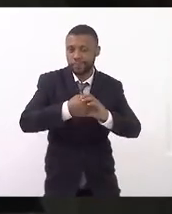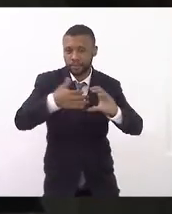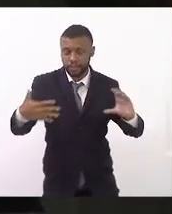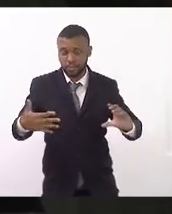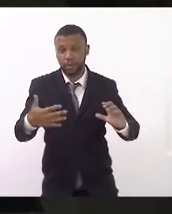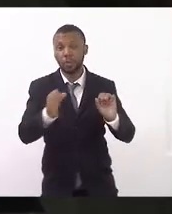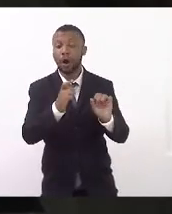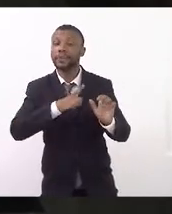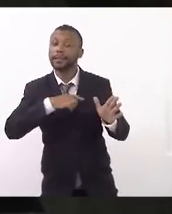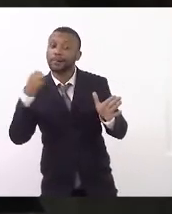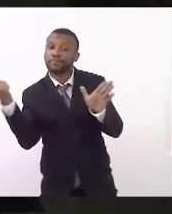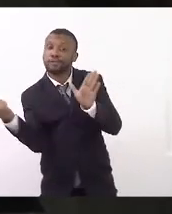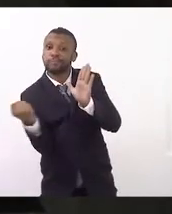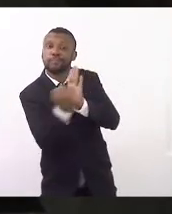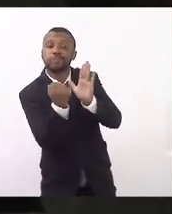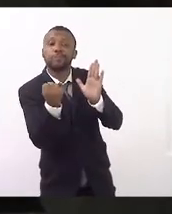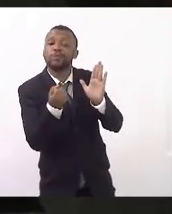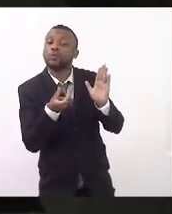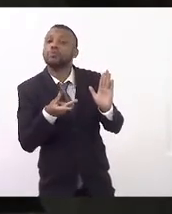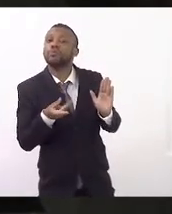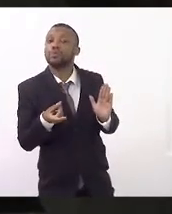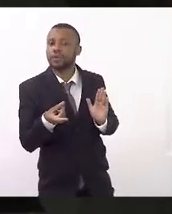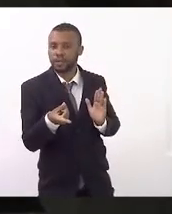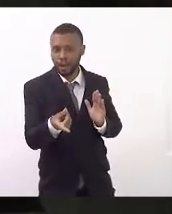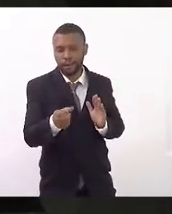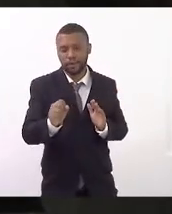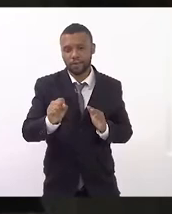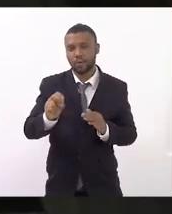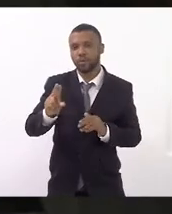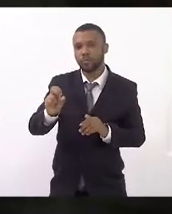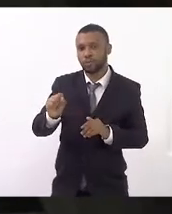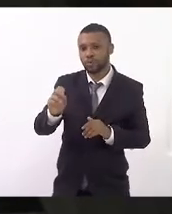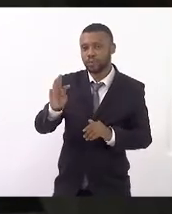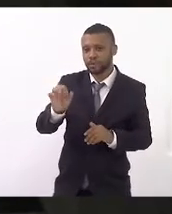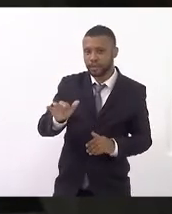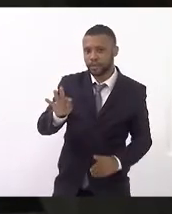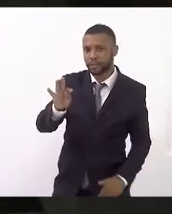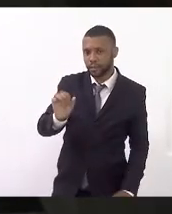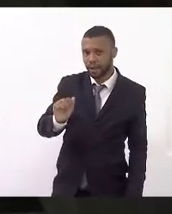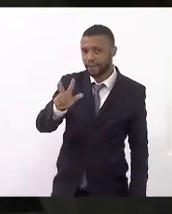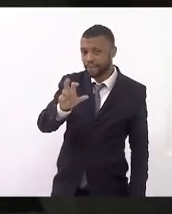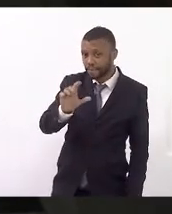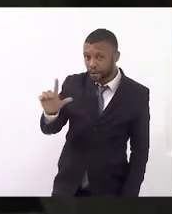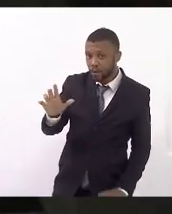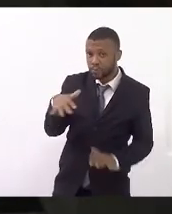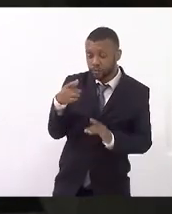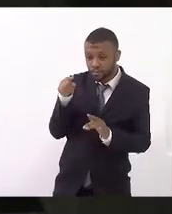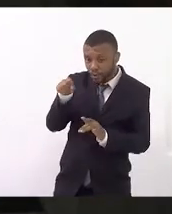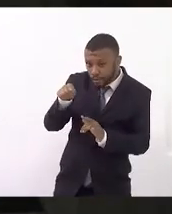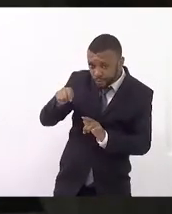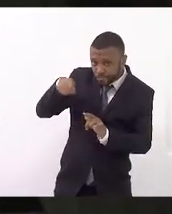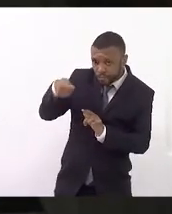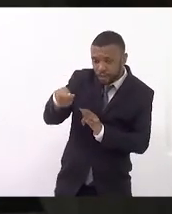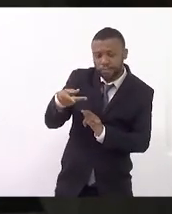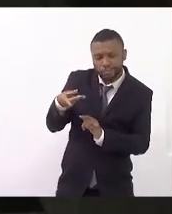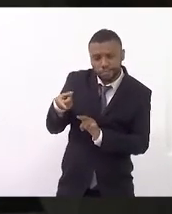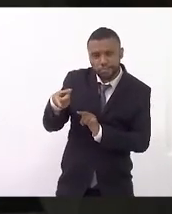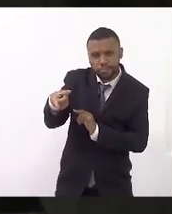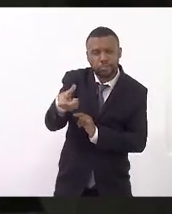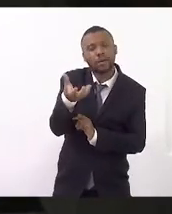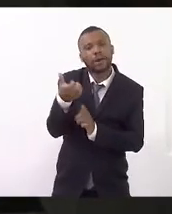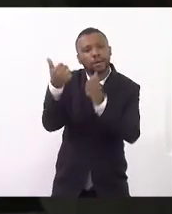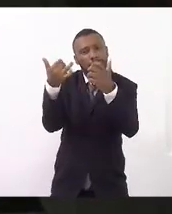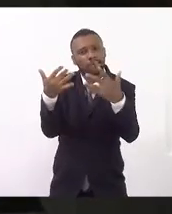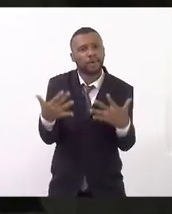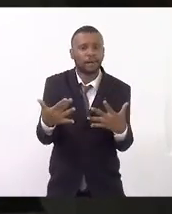sustentável. Bem, e é nesse ponto que eu quero falar. Deputado Valdec Carneiro